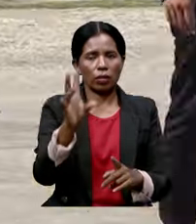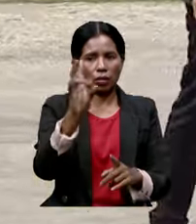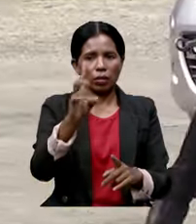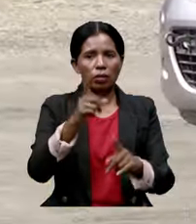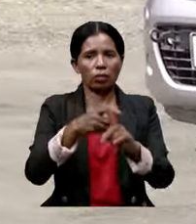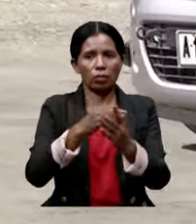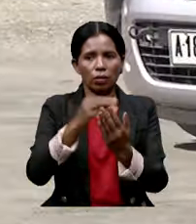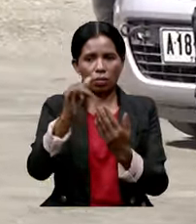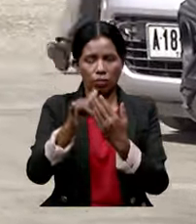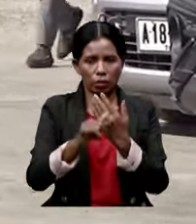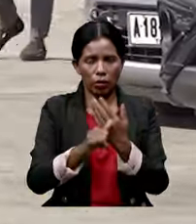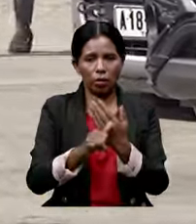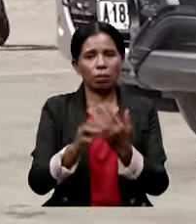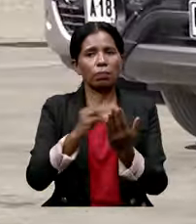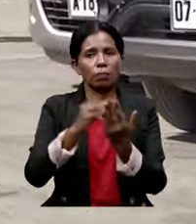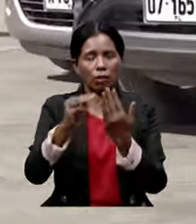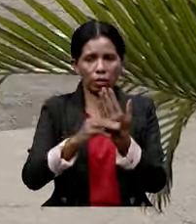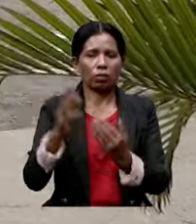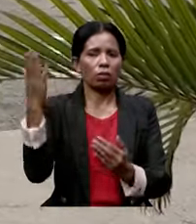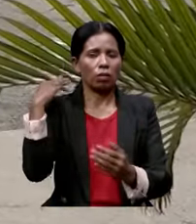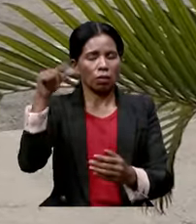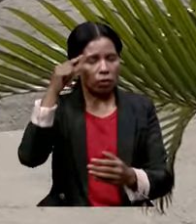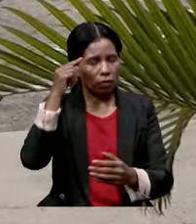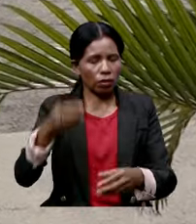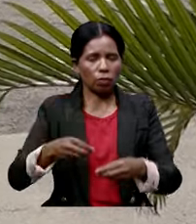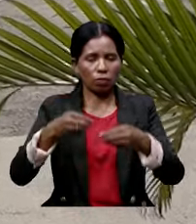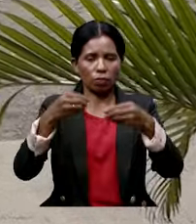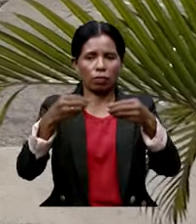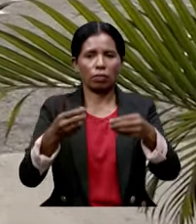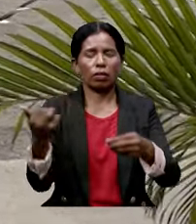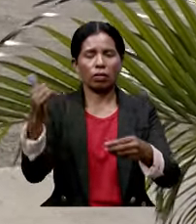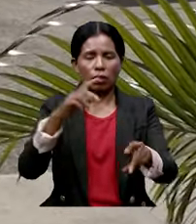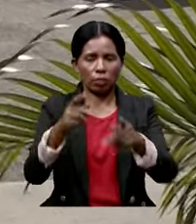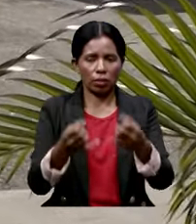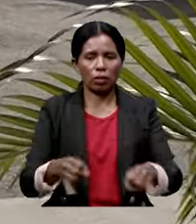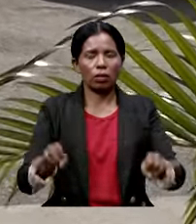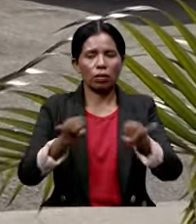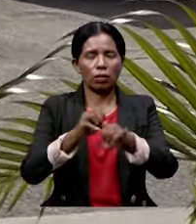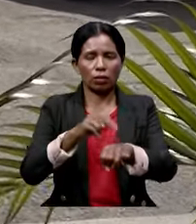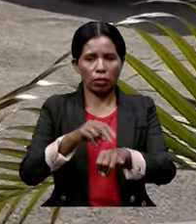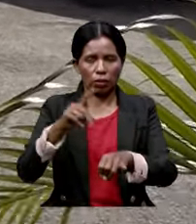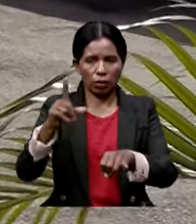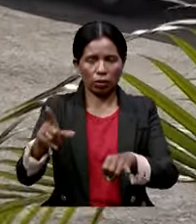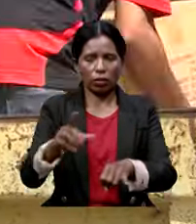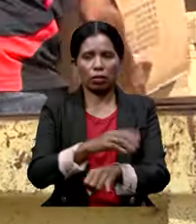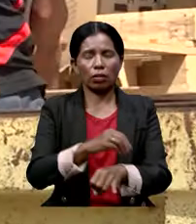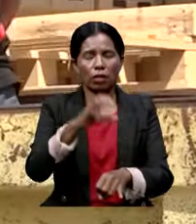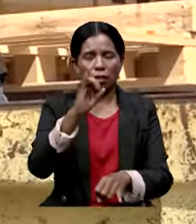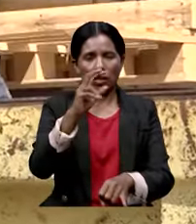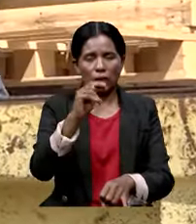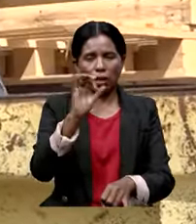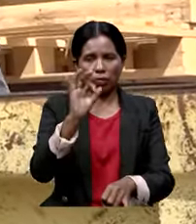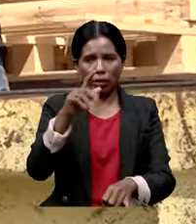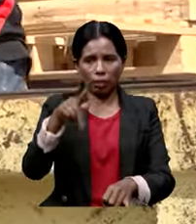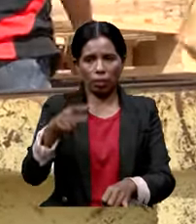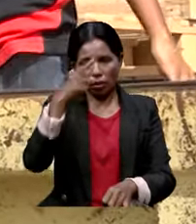fulan março, liba governante ne fosala fali baserente sira e a Instituto Nacional Farmácia no Produto Médico, tamba